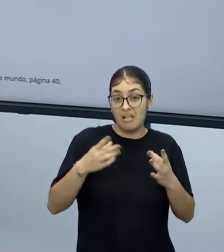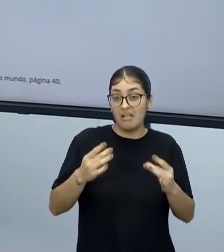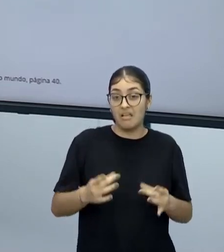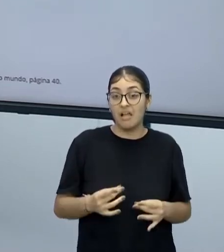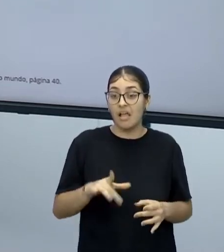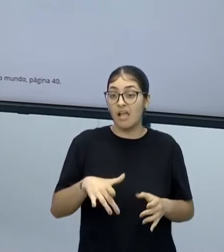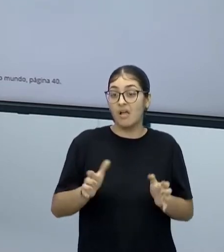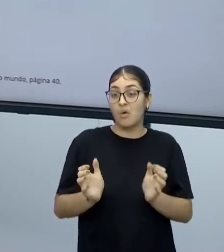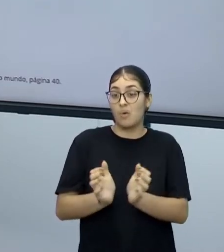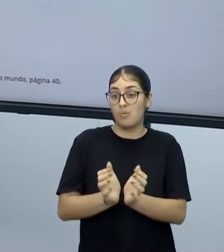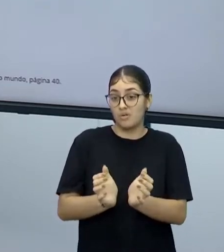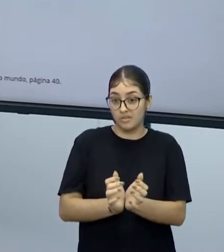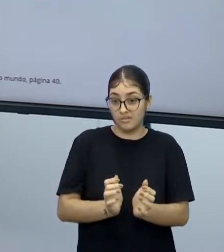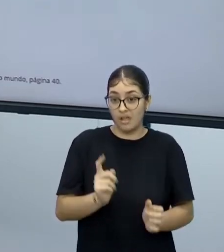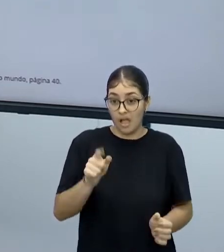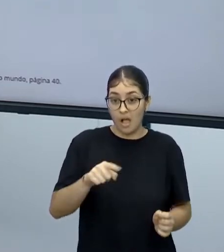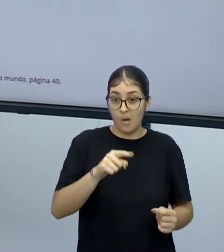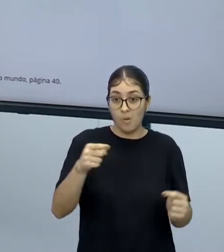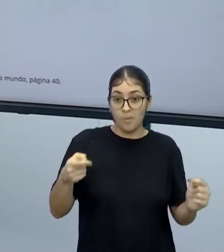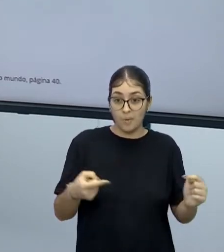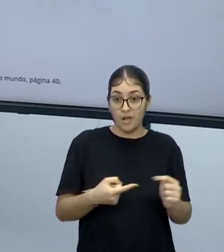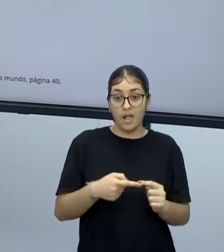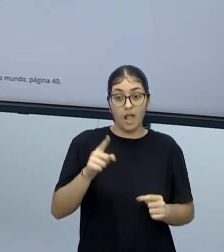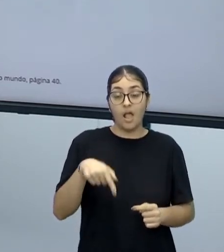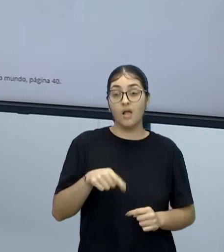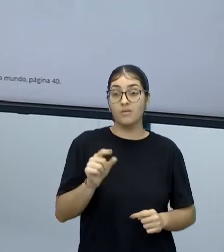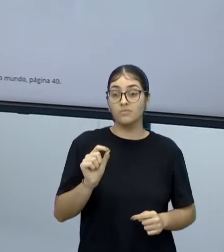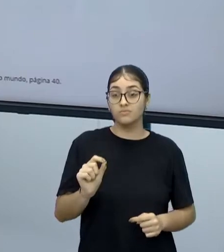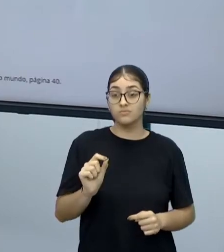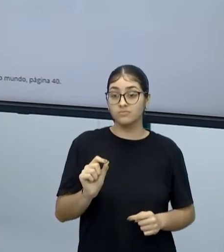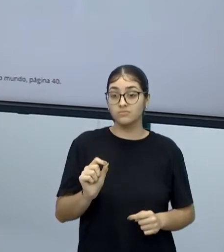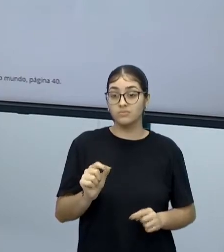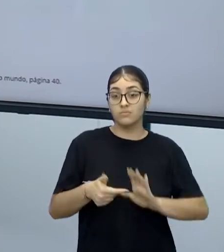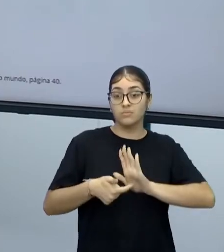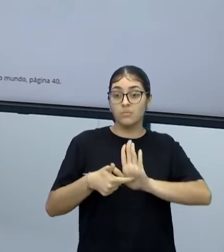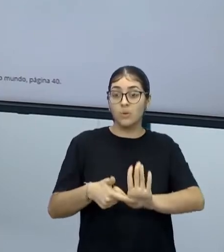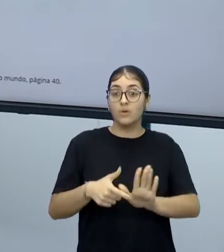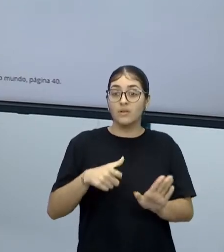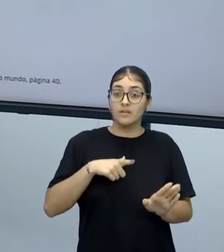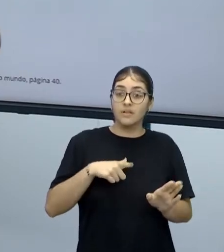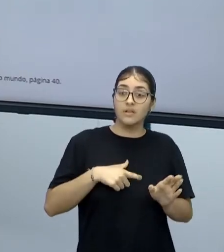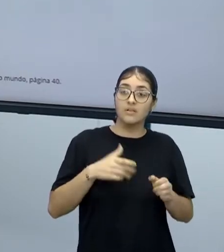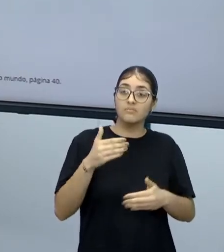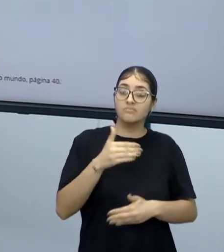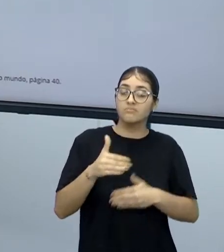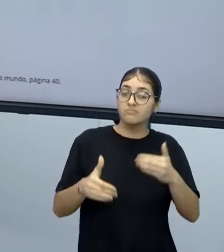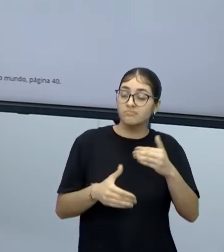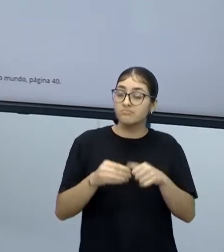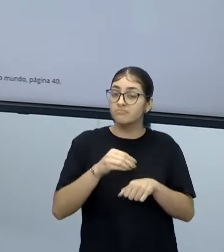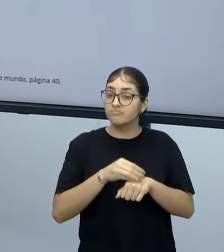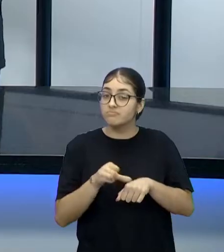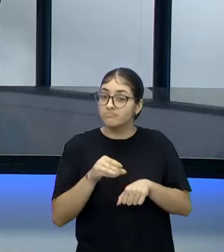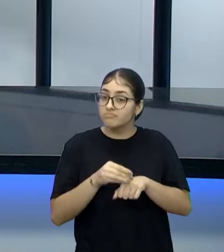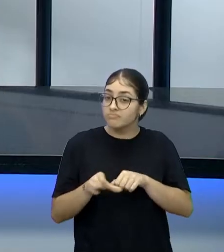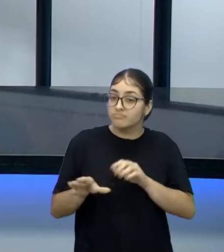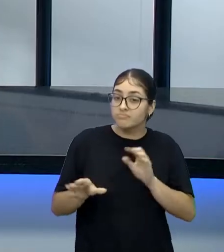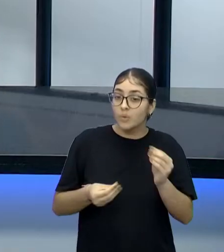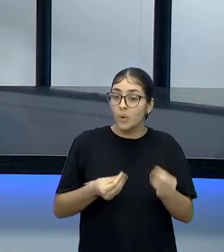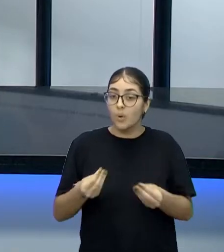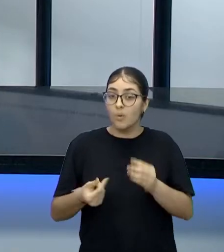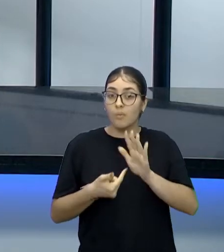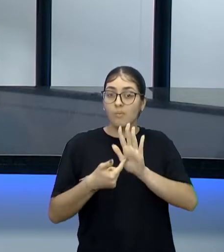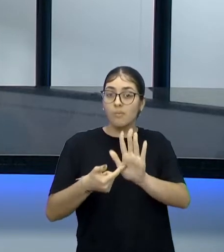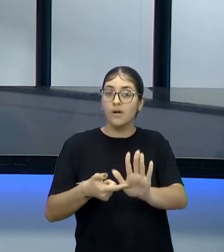para a comunidade. A intenção, na verdade, é mostrar pistas no PowerPoint para que essa apresentação ela